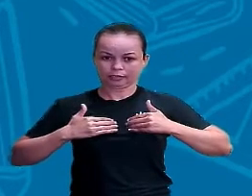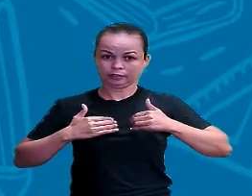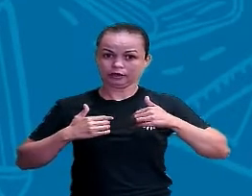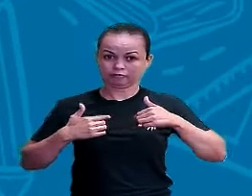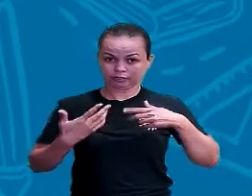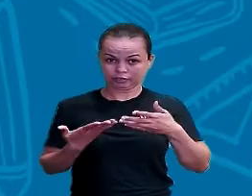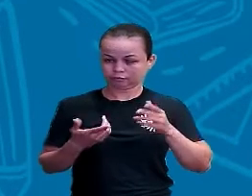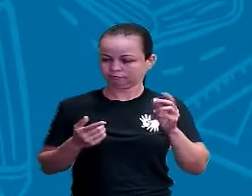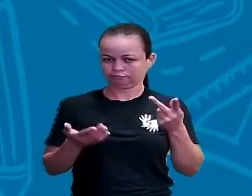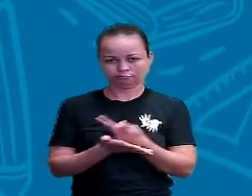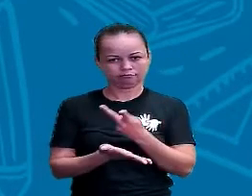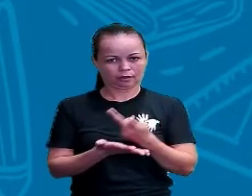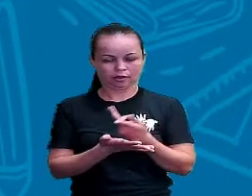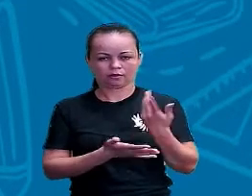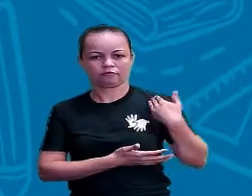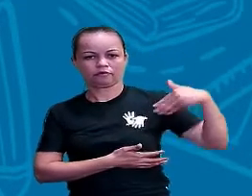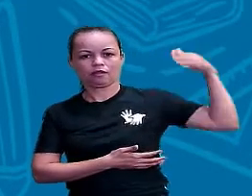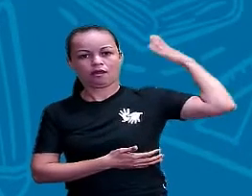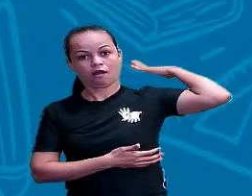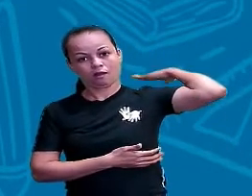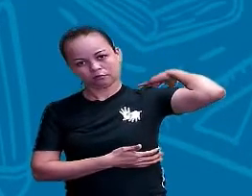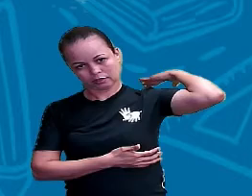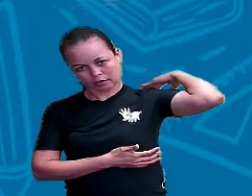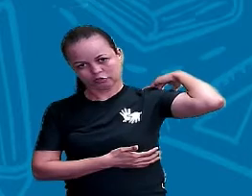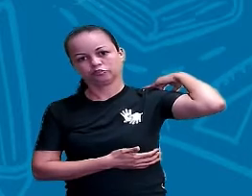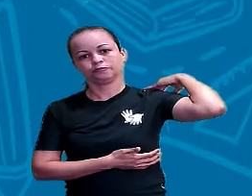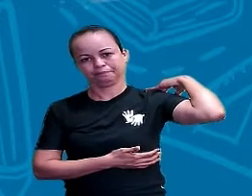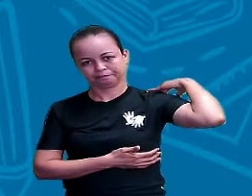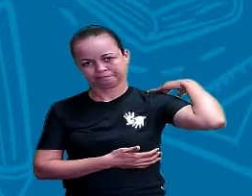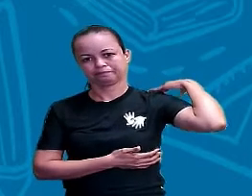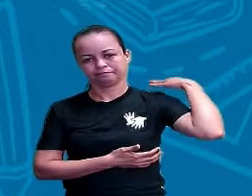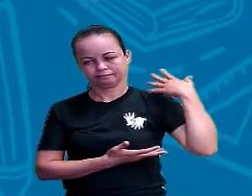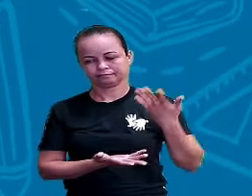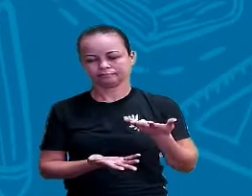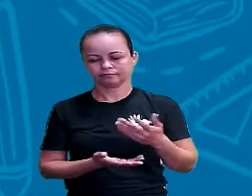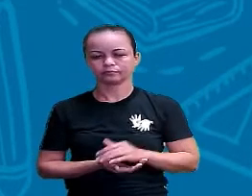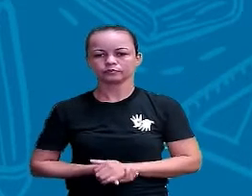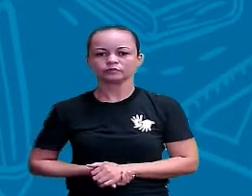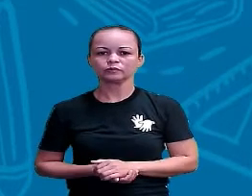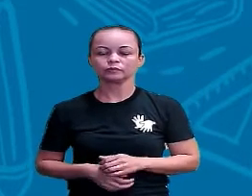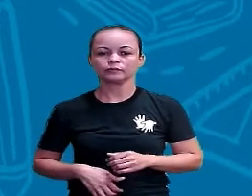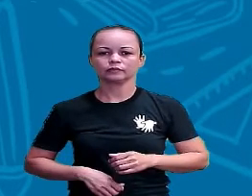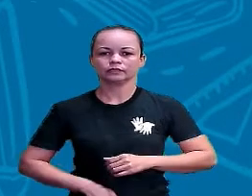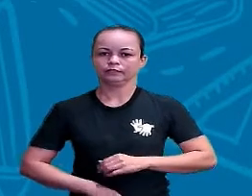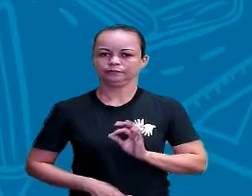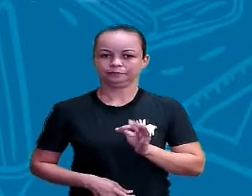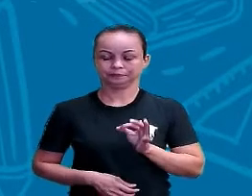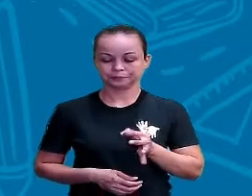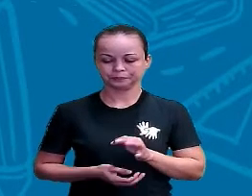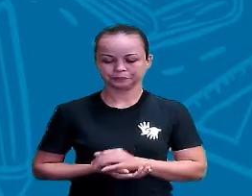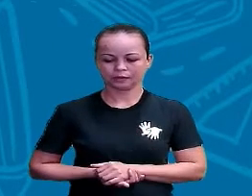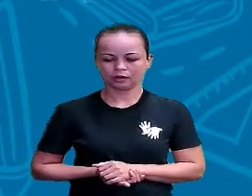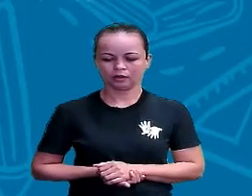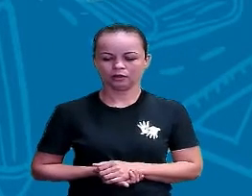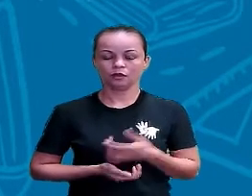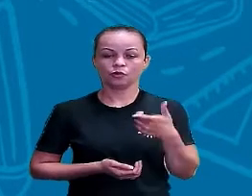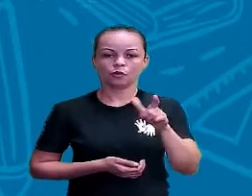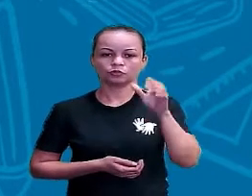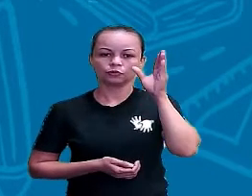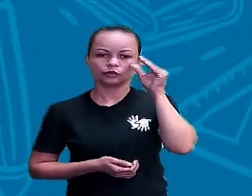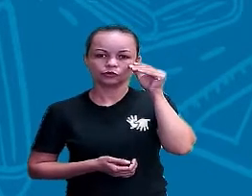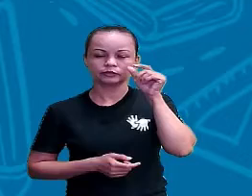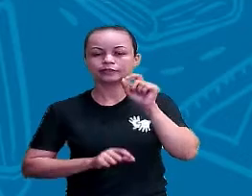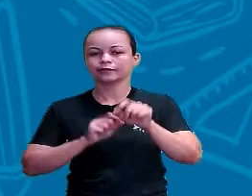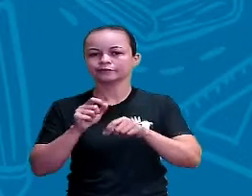ela tá errada. Os nossos pulmões, eles ficam direcionados mais para trás da nossa cavidade torácica, tá certo? Outra curiosidade é que